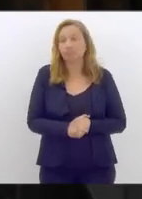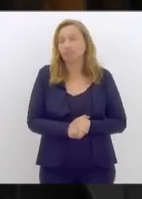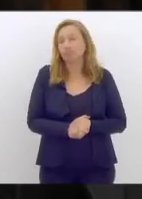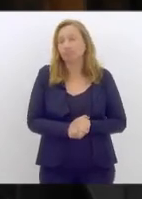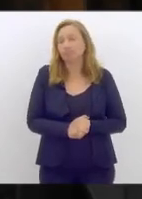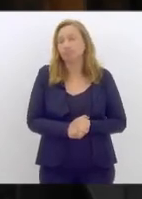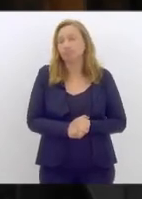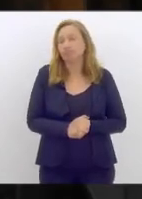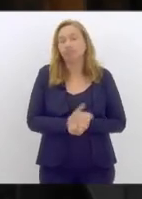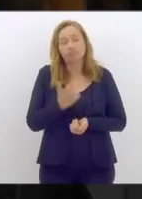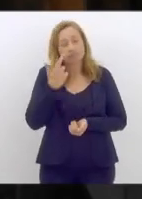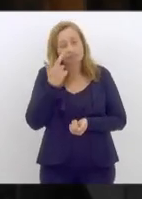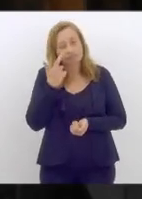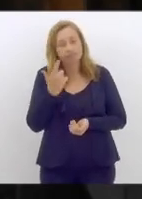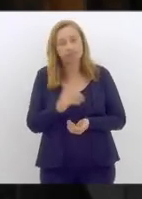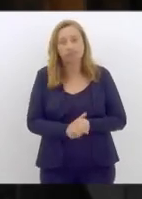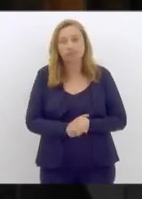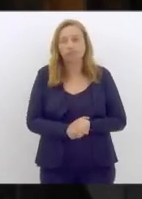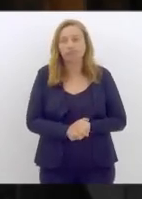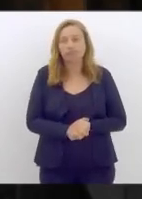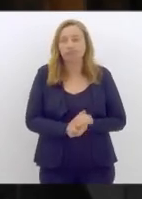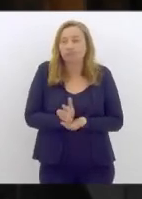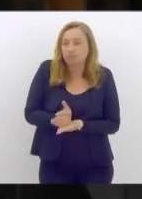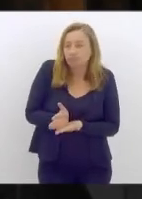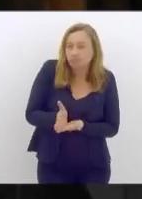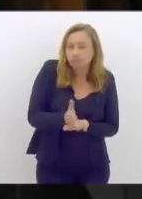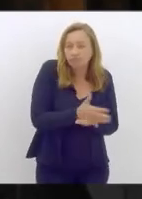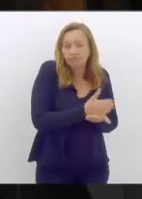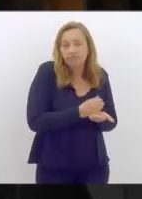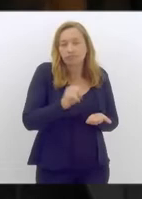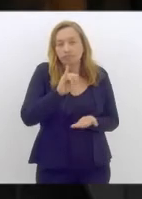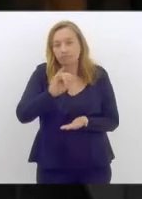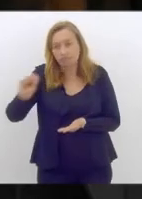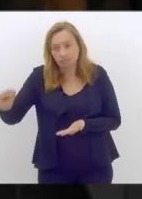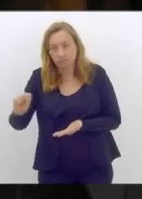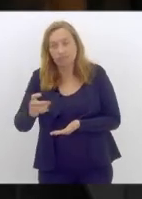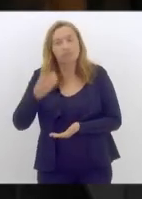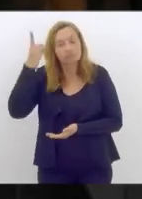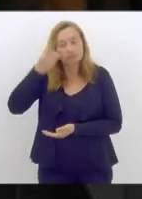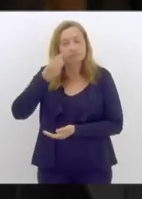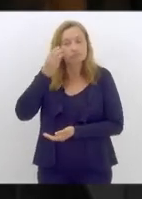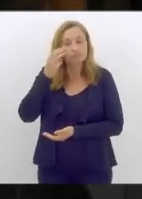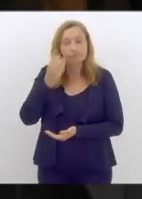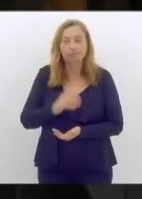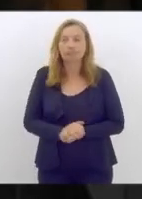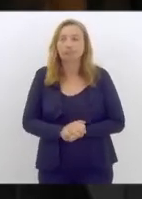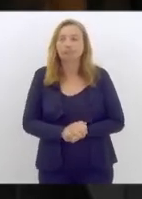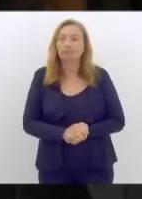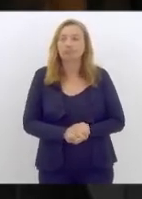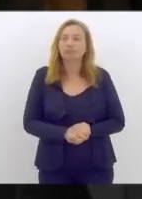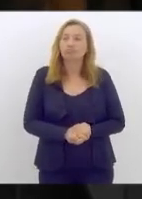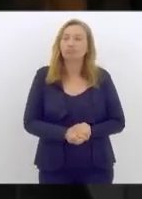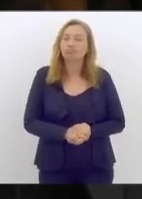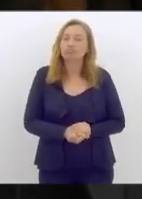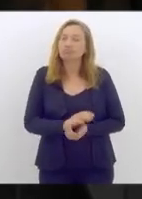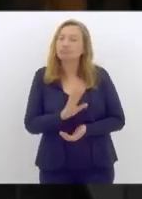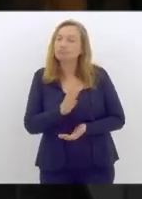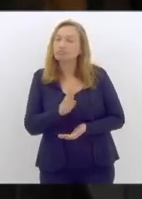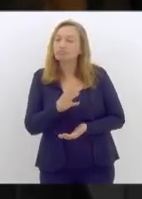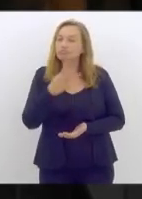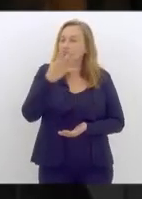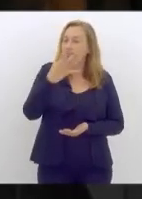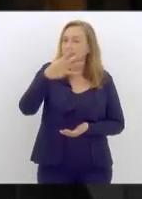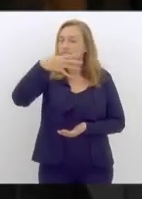foi previsto uma arrecadação de ICMS Deputado Valdair Carneiro de arredondando